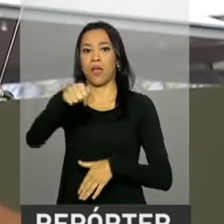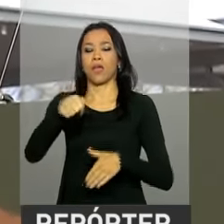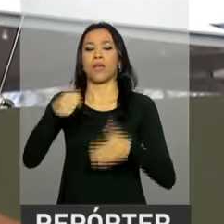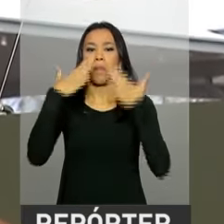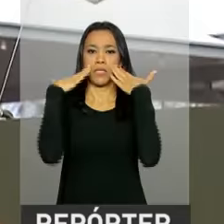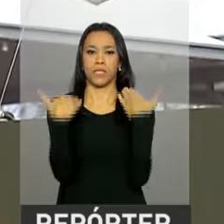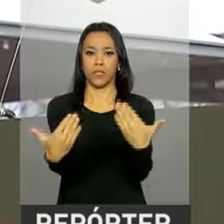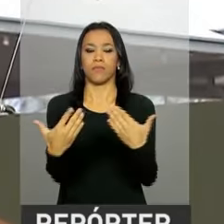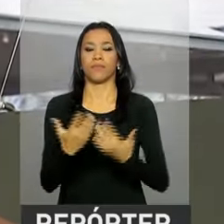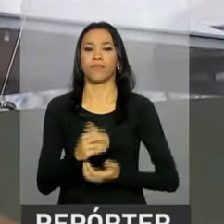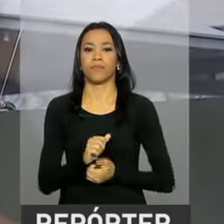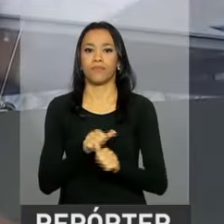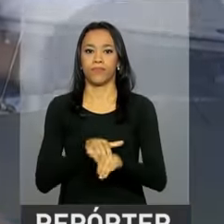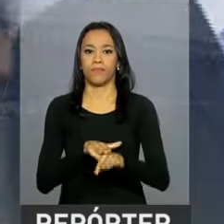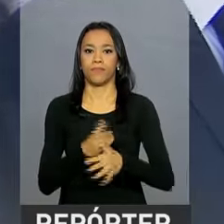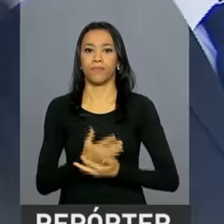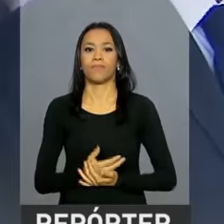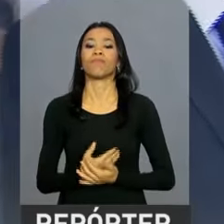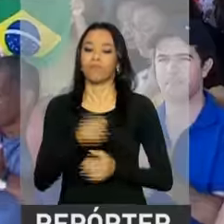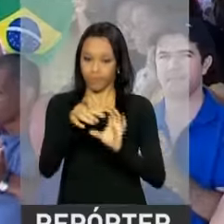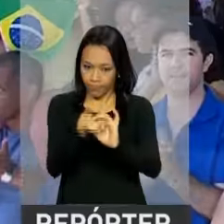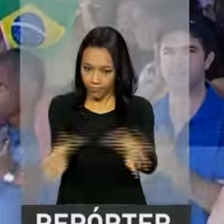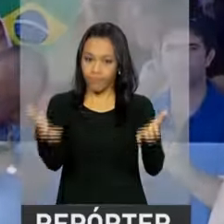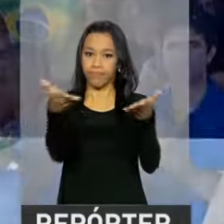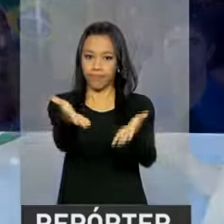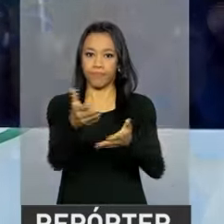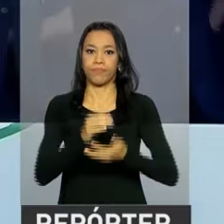cívico-militar. Autorização